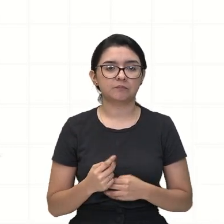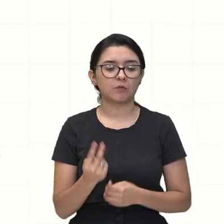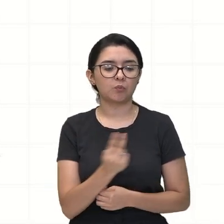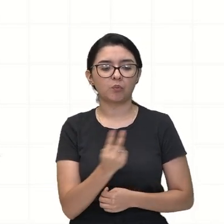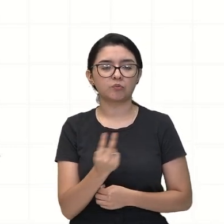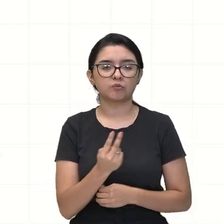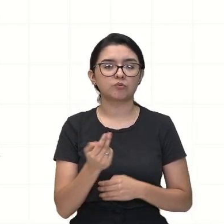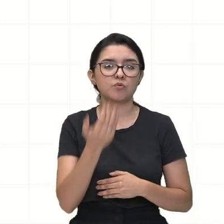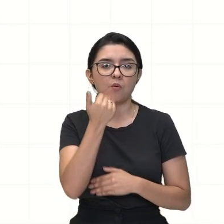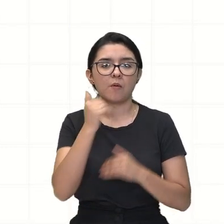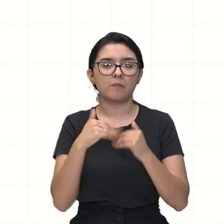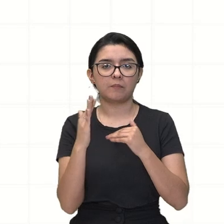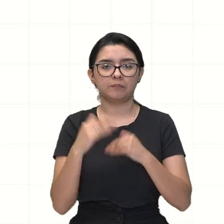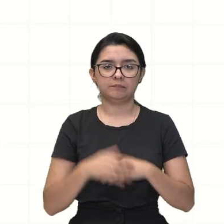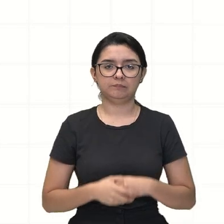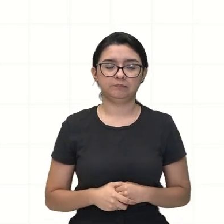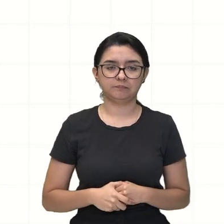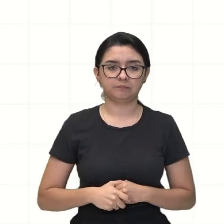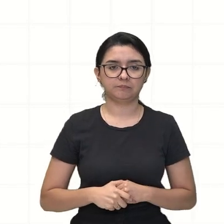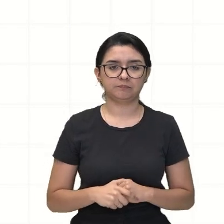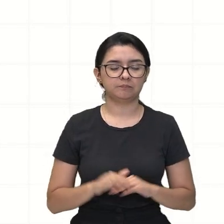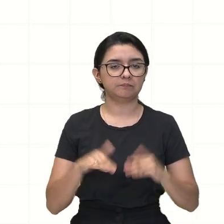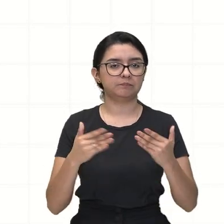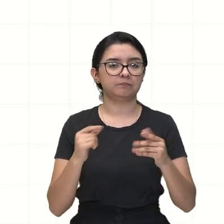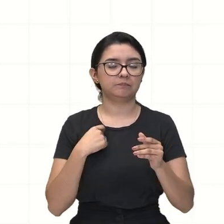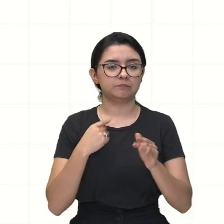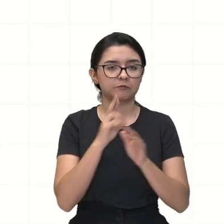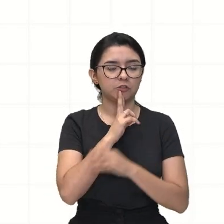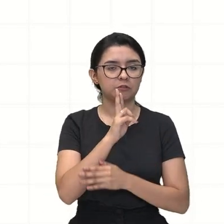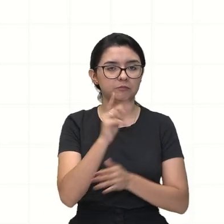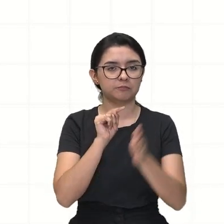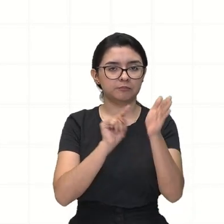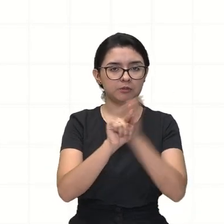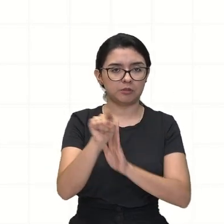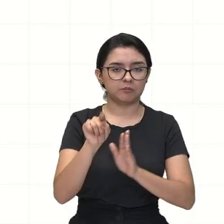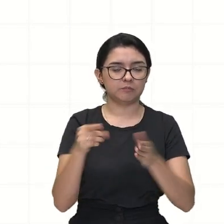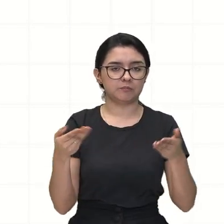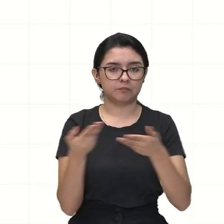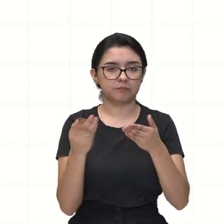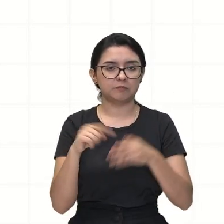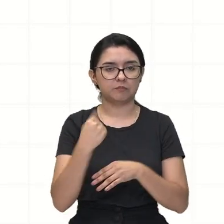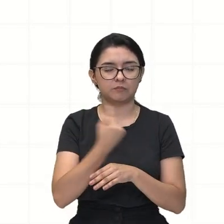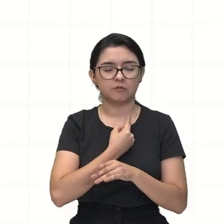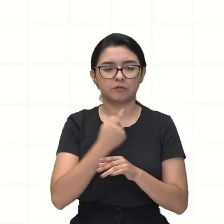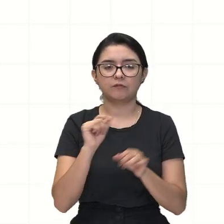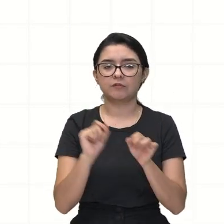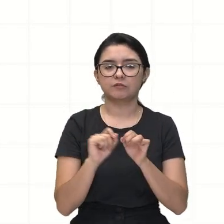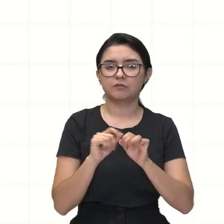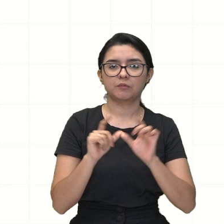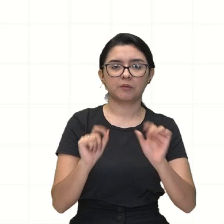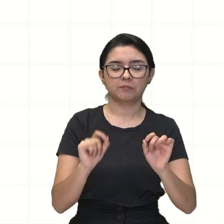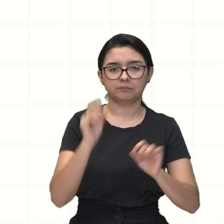Pessoal, para nós respondermos a pergunta, a gente vai fazer o seguinte.